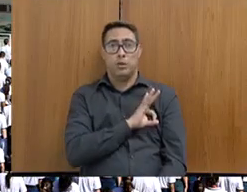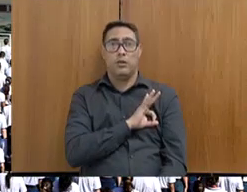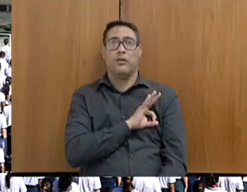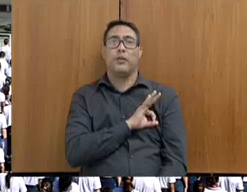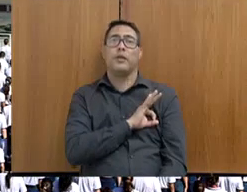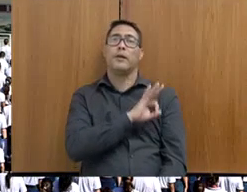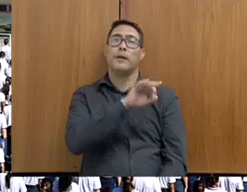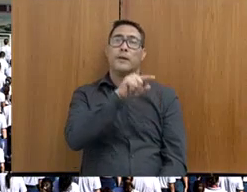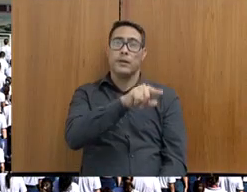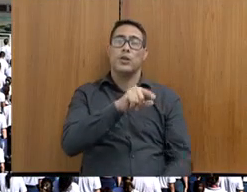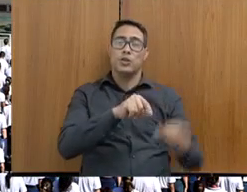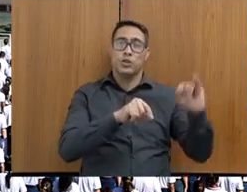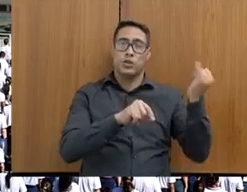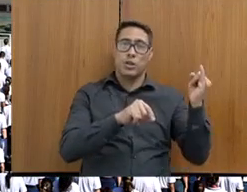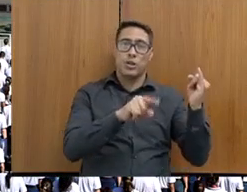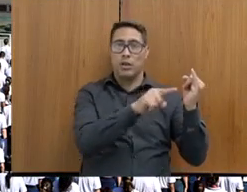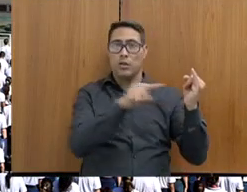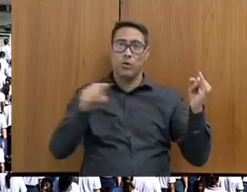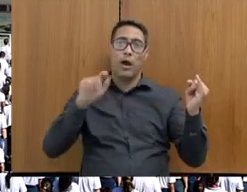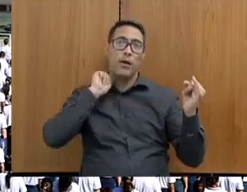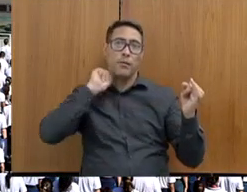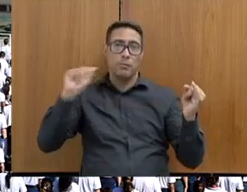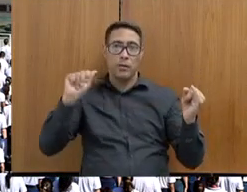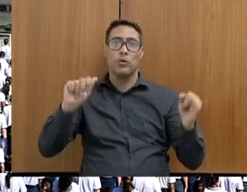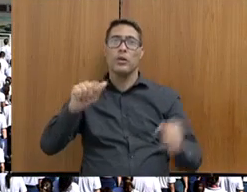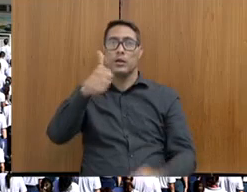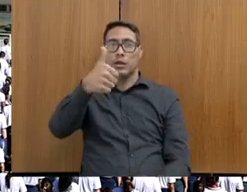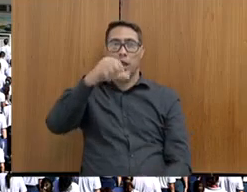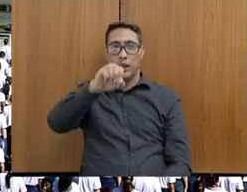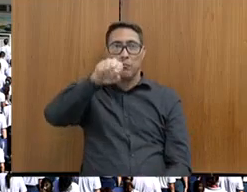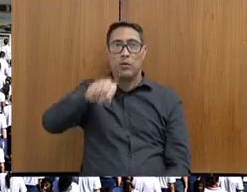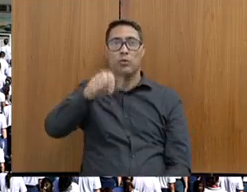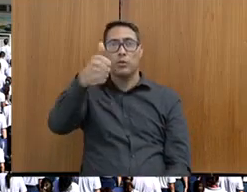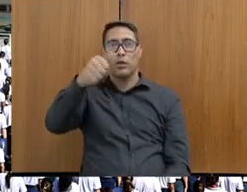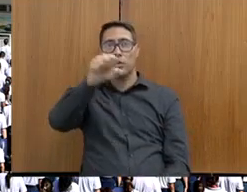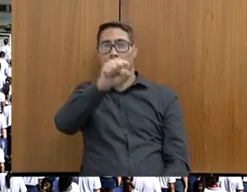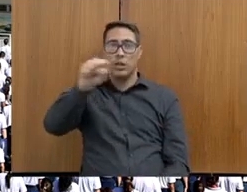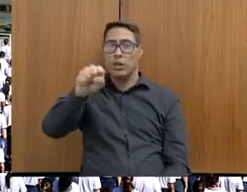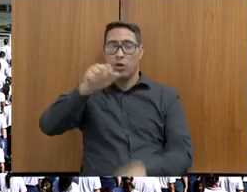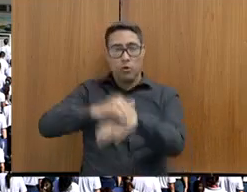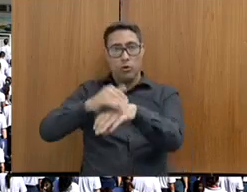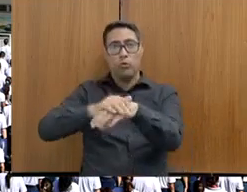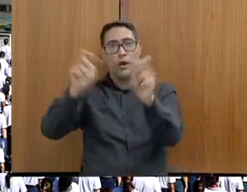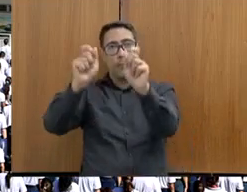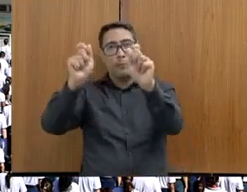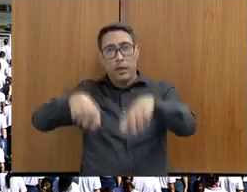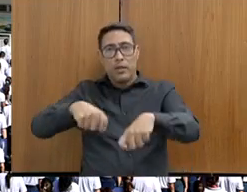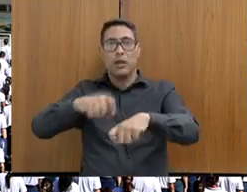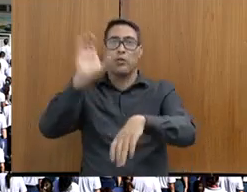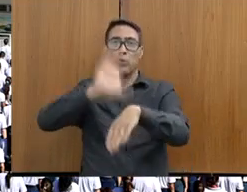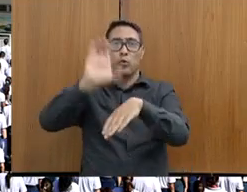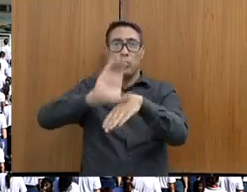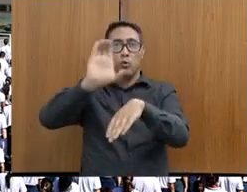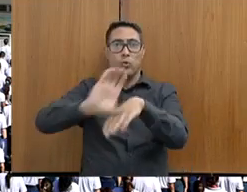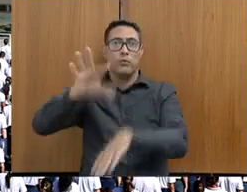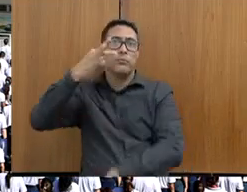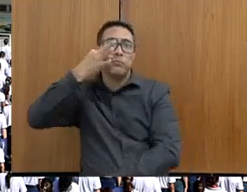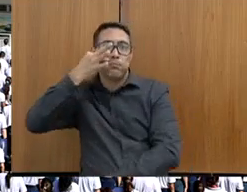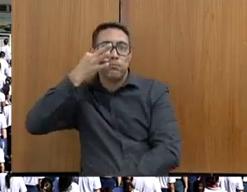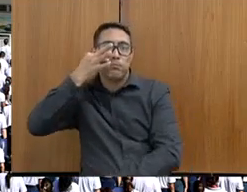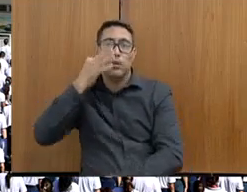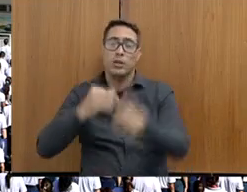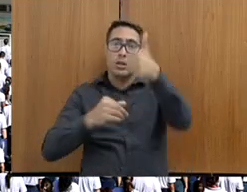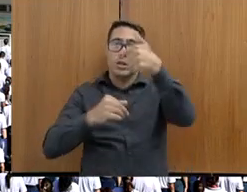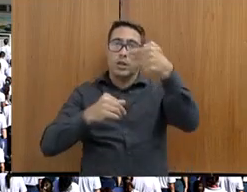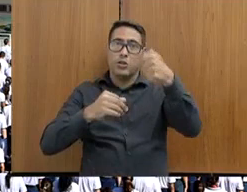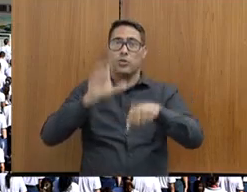realizou 10.188 capacitações entre 41 cursos presenciais e 17